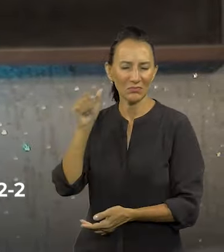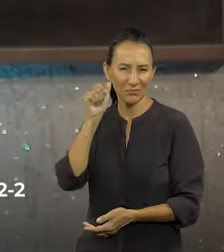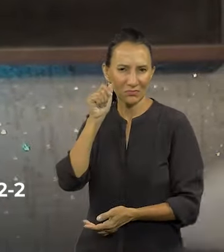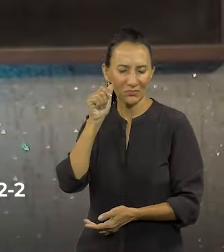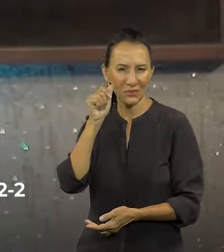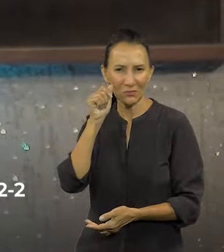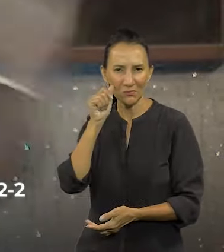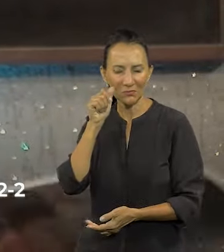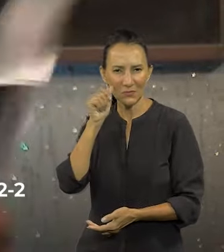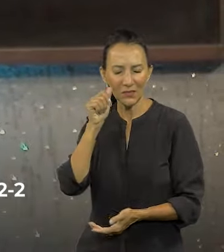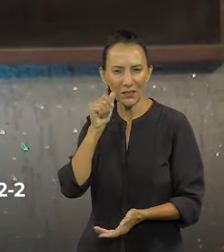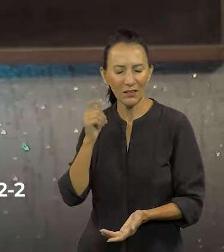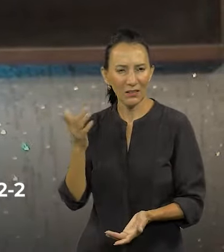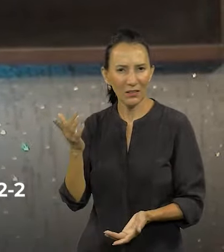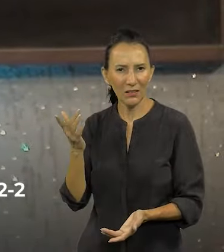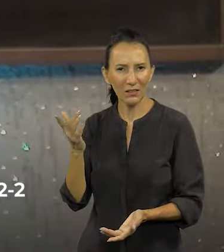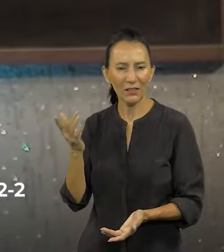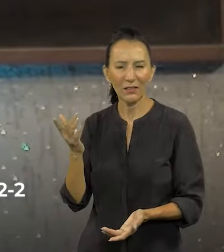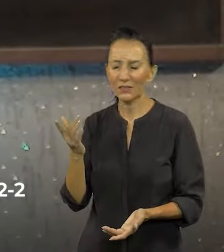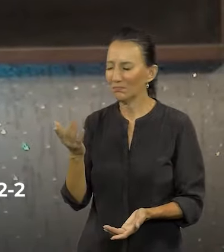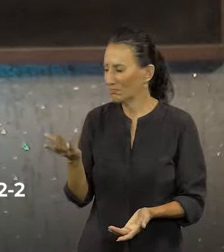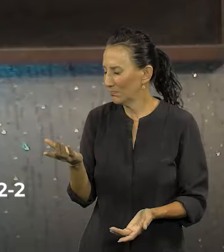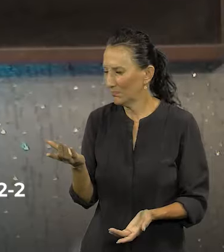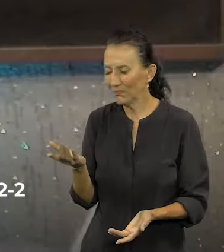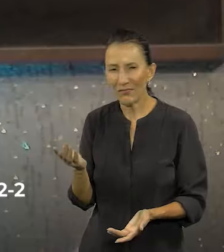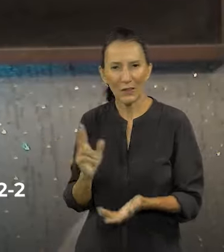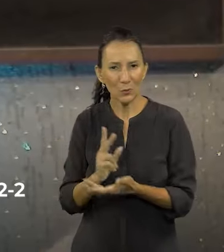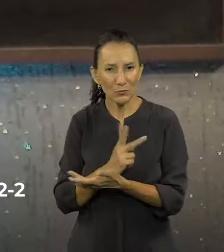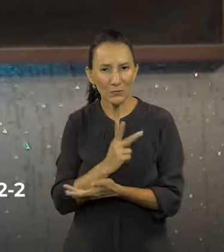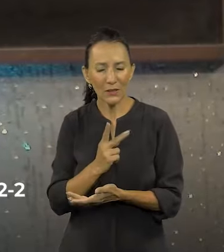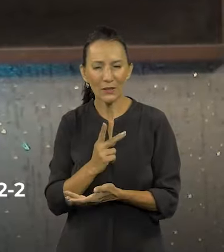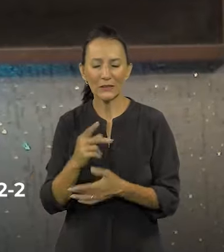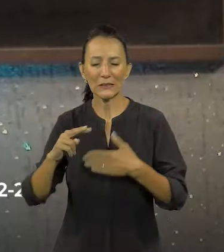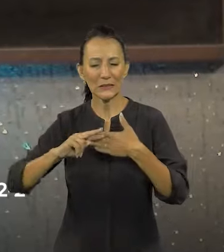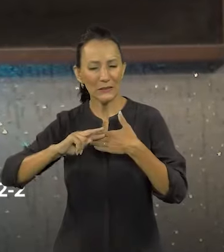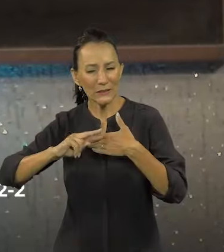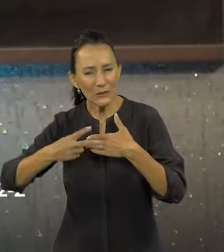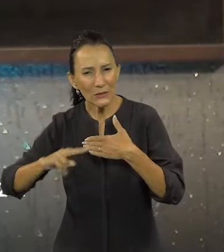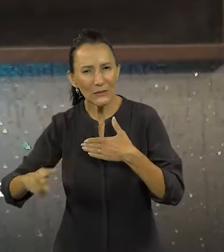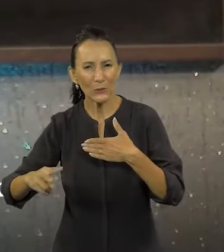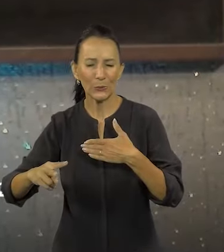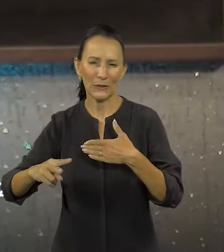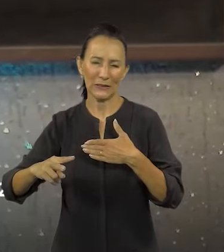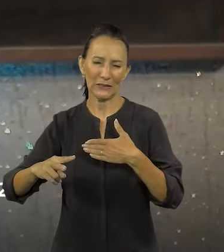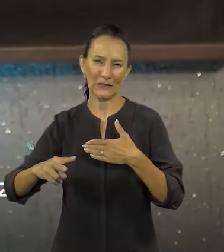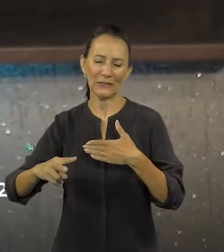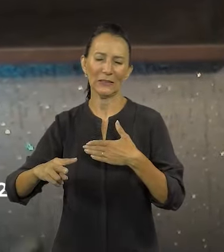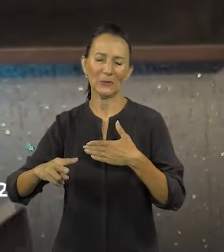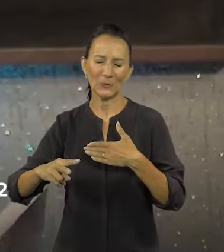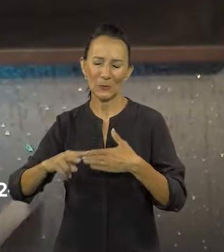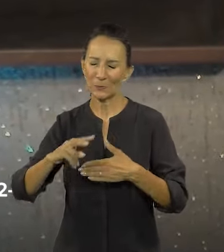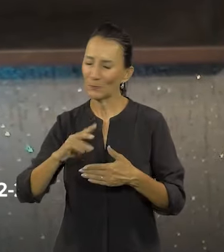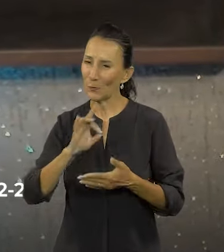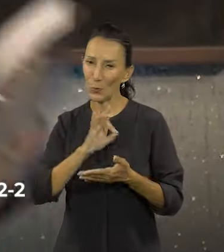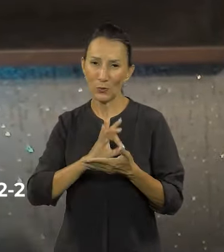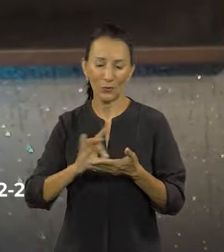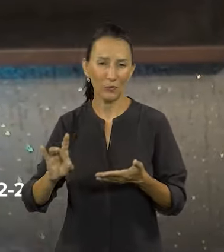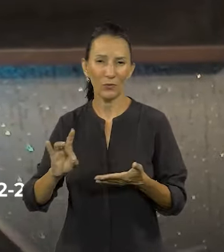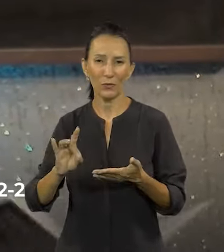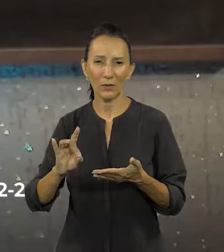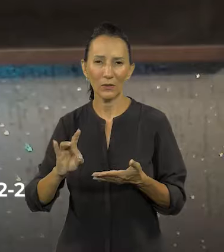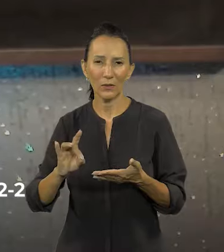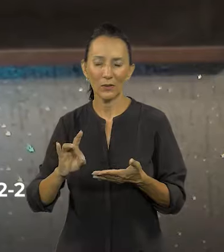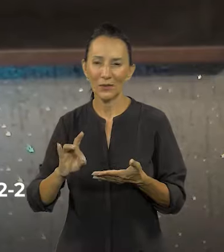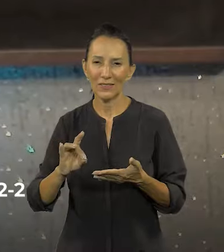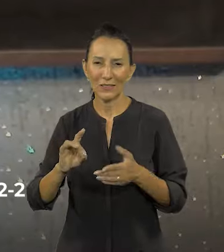e mulheres assim vice-versa e trazendo depois consequências terríveis e algo que não